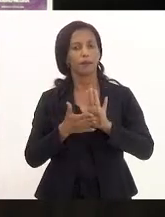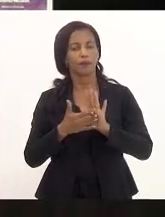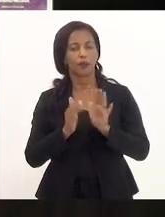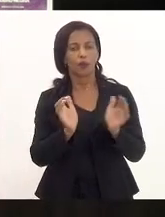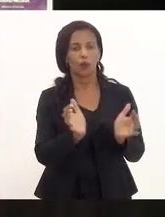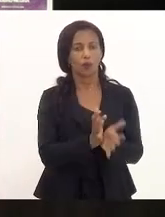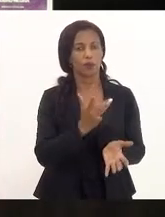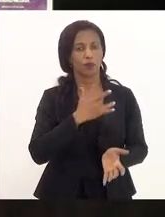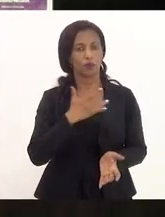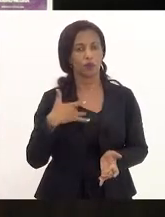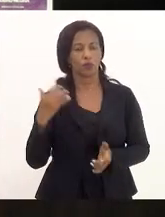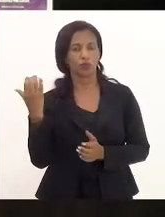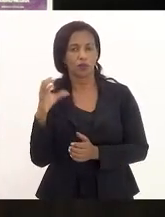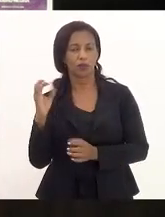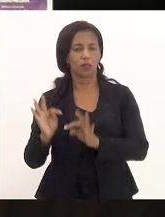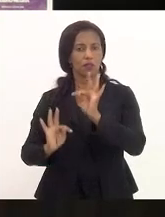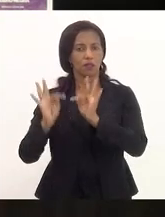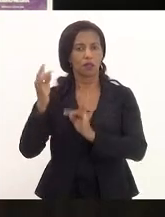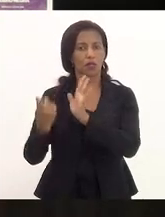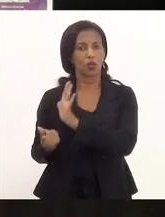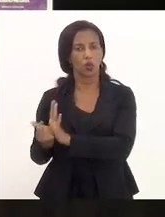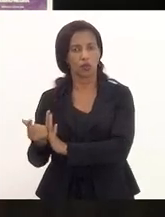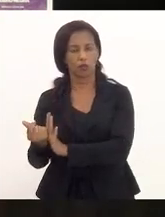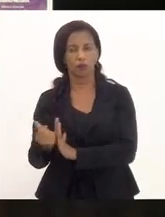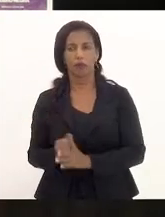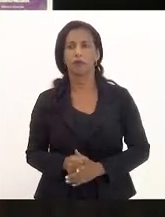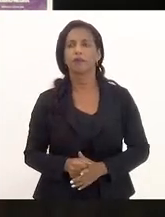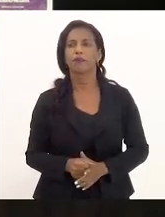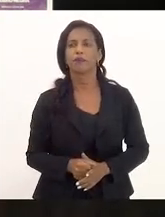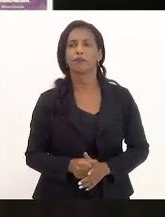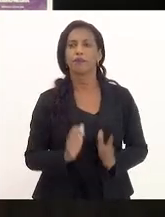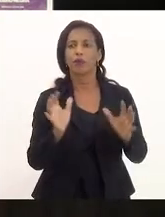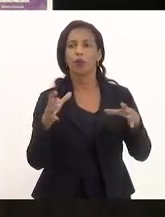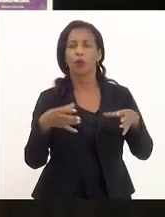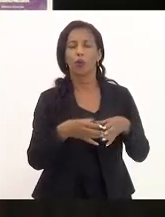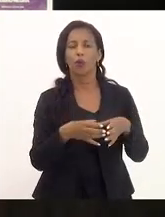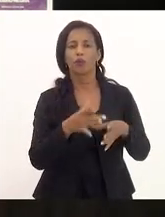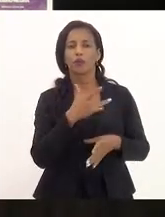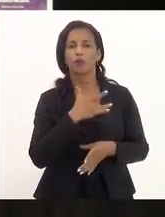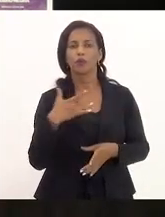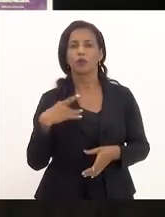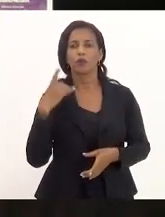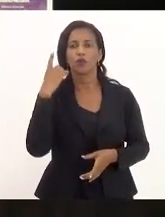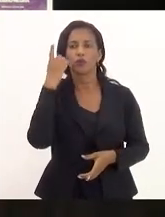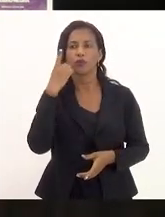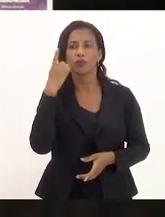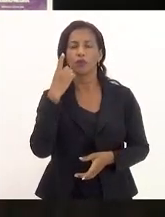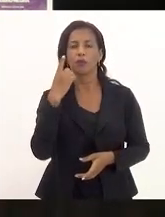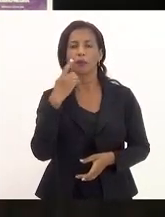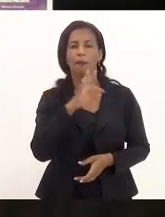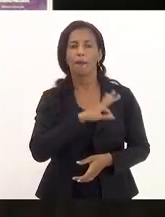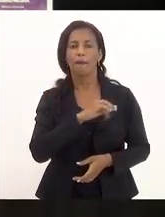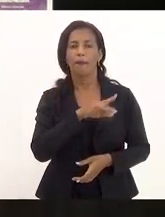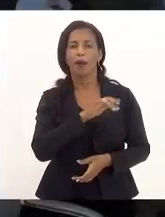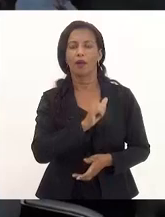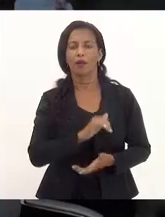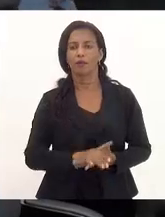Comissões de Saúde, Ciência e Tecnologia em Orçamento. Para emitir parecer pela Comissão de Saúde, deputada Marta Rocha.